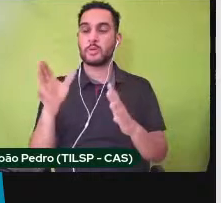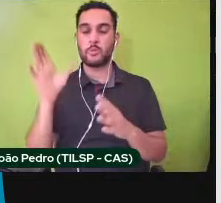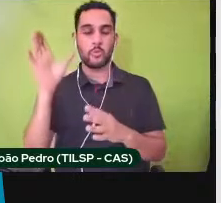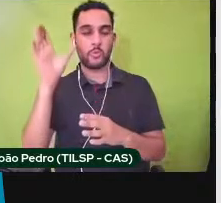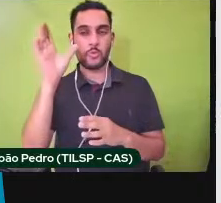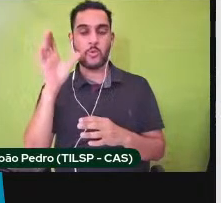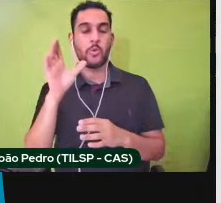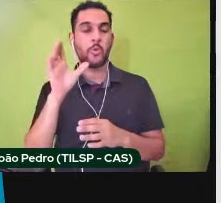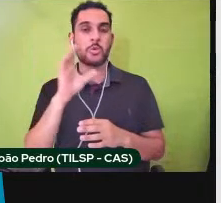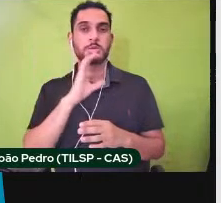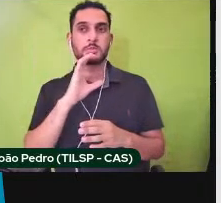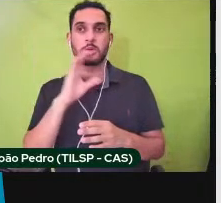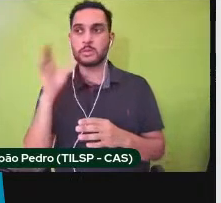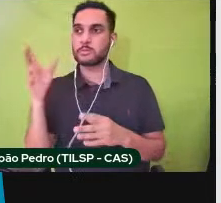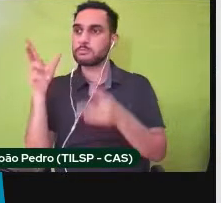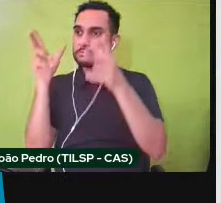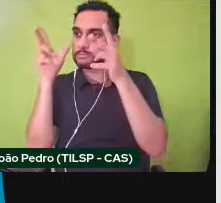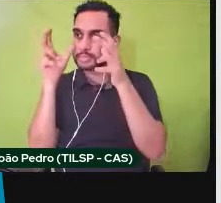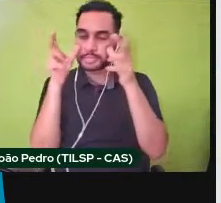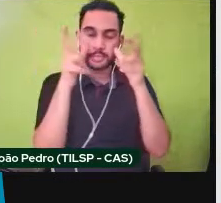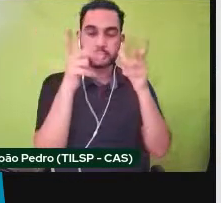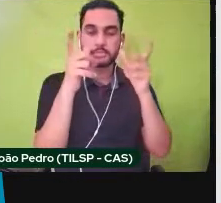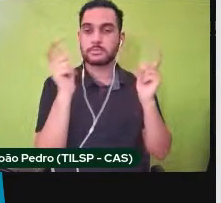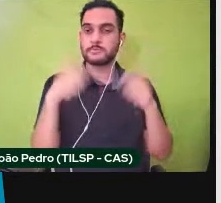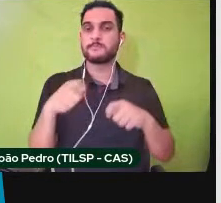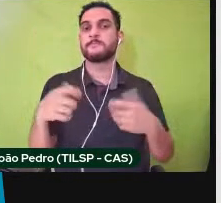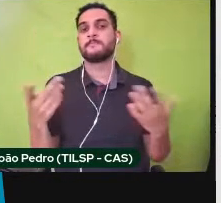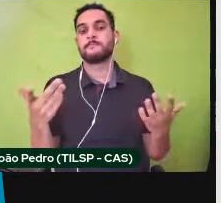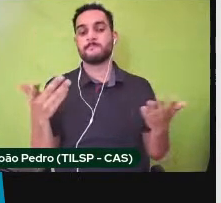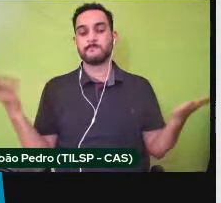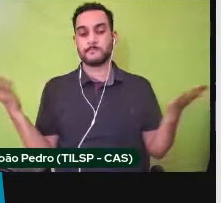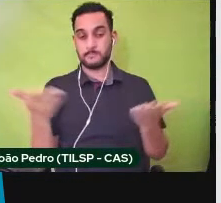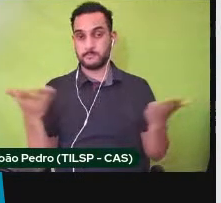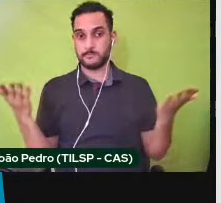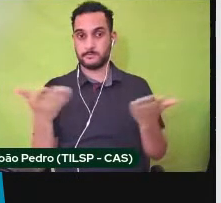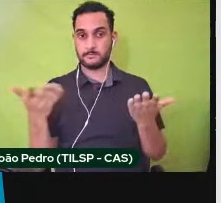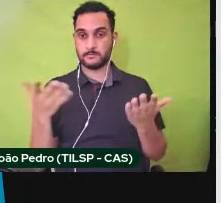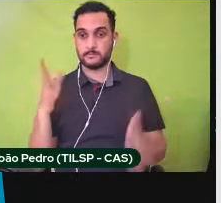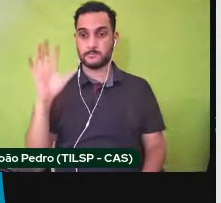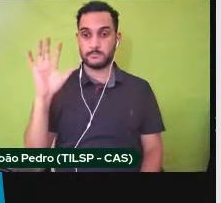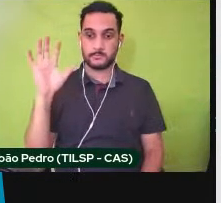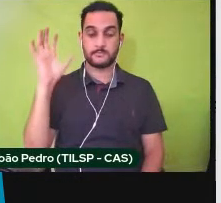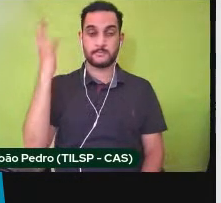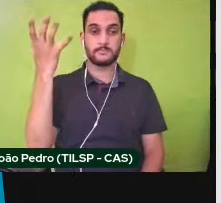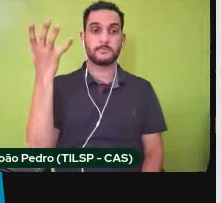da ONU, nesse período, essa é uma